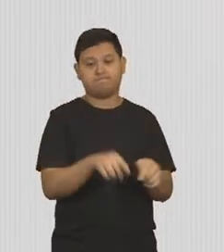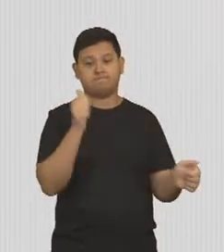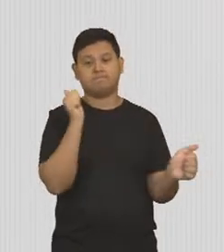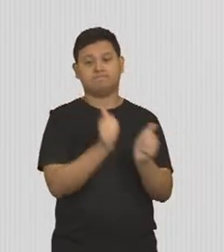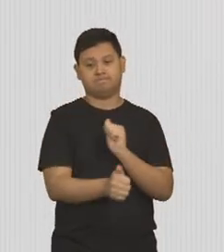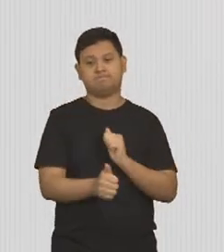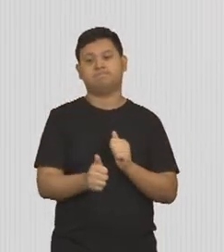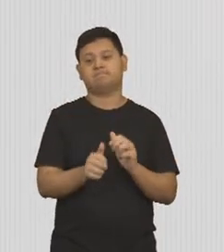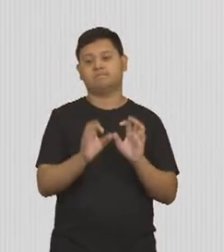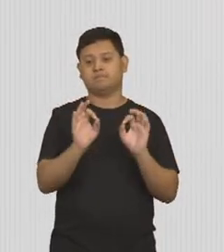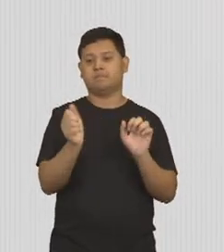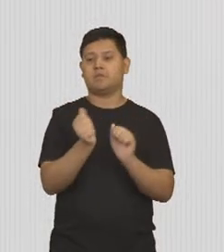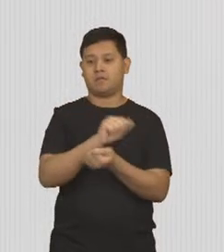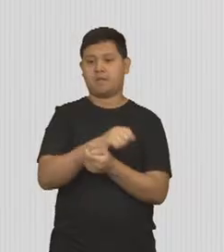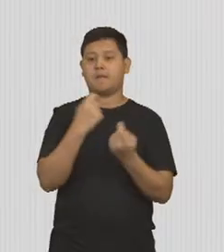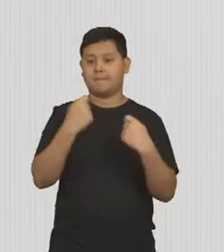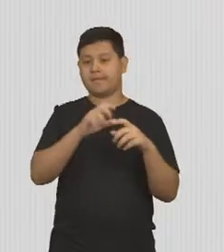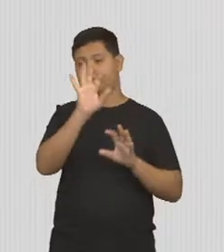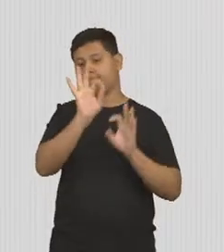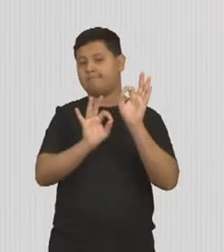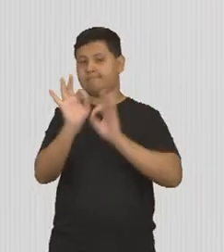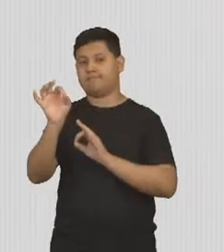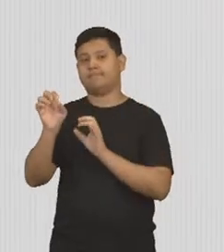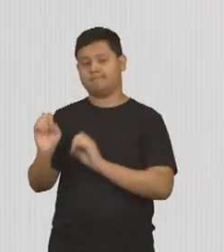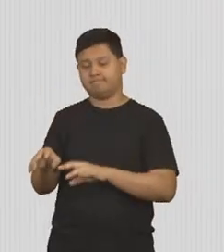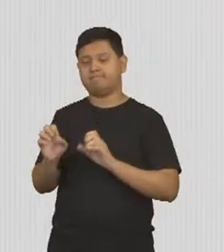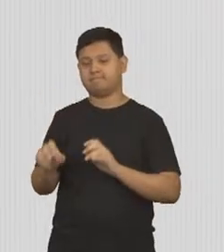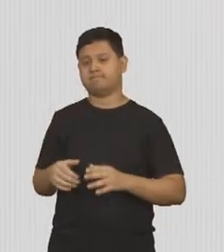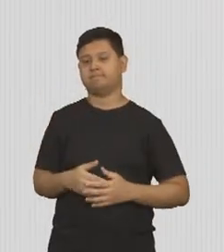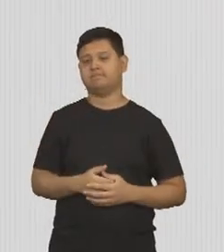infraestrutura adequada, falta planejamento aí quando a gente fala de educação.